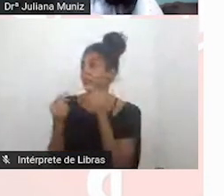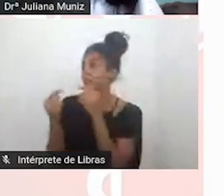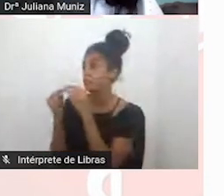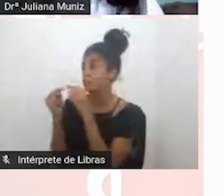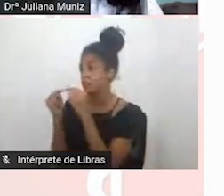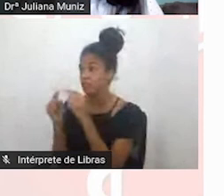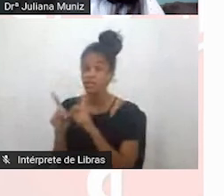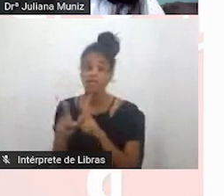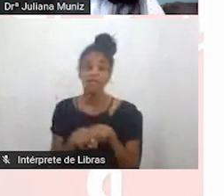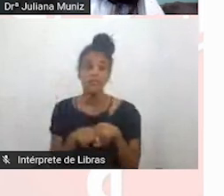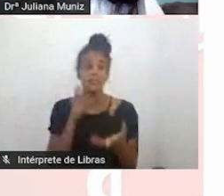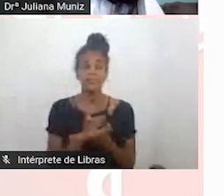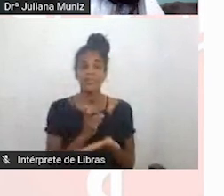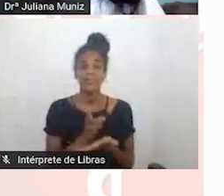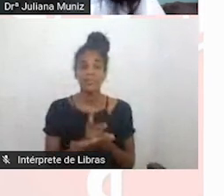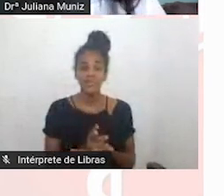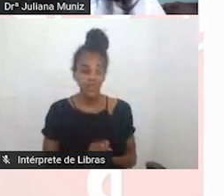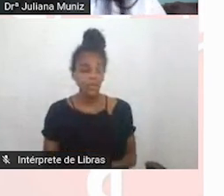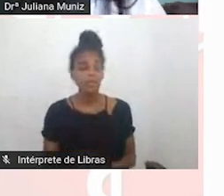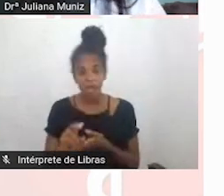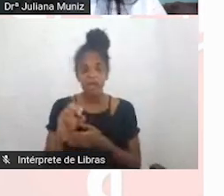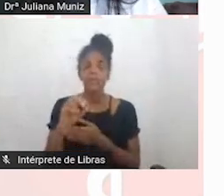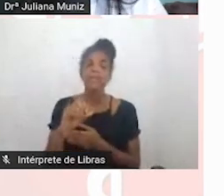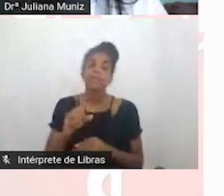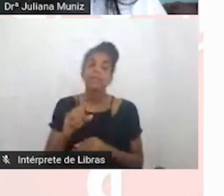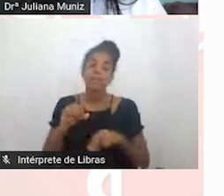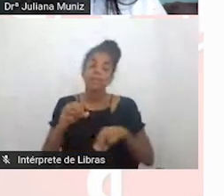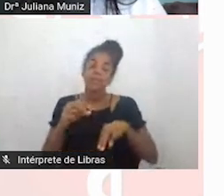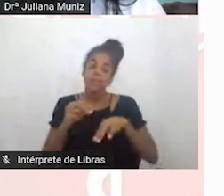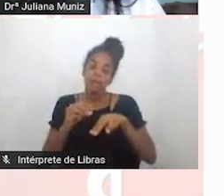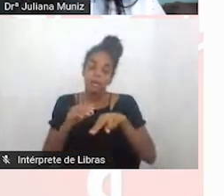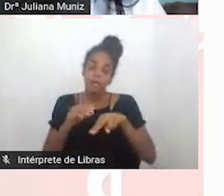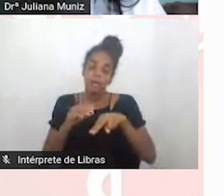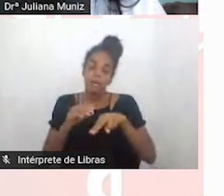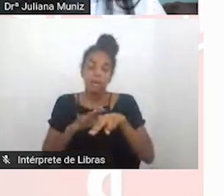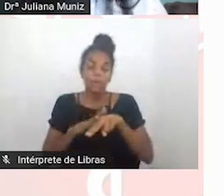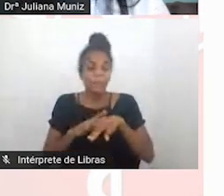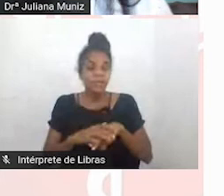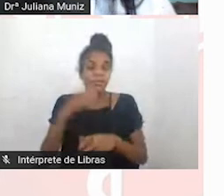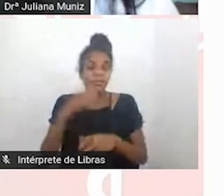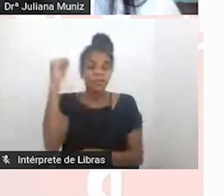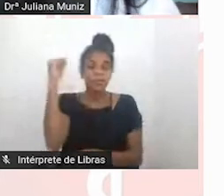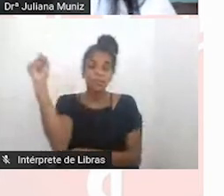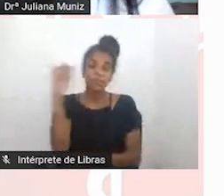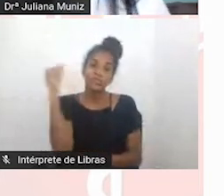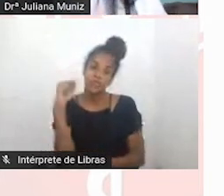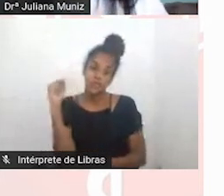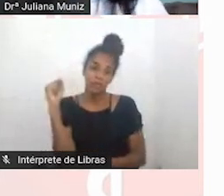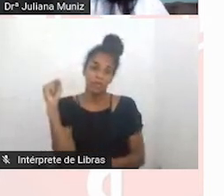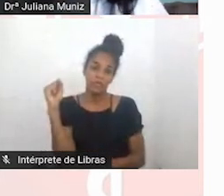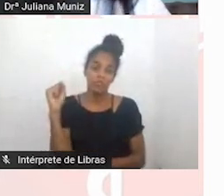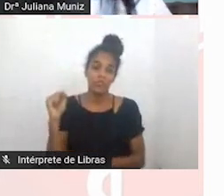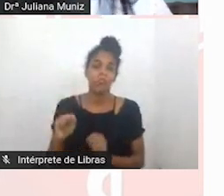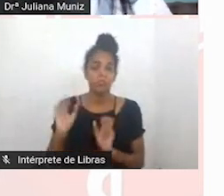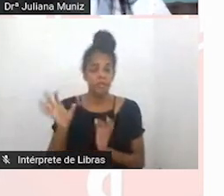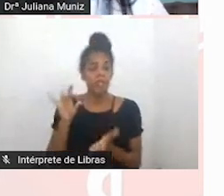gente sabia, a gente via a pneumonia viral inflamatória por H1N1, fazia corticoide, dava certo, e a gente fazia também pela experiência